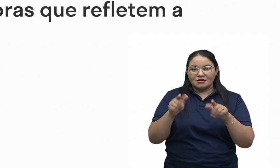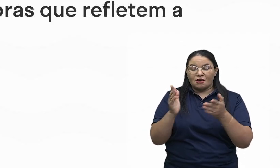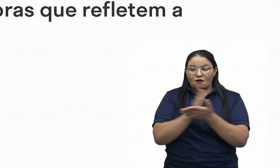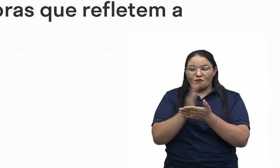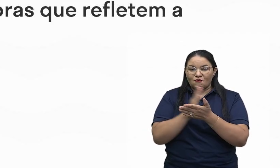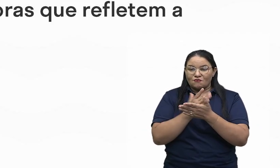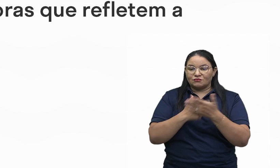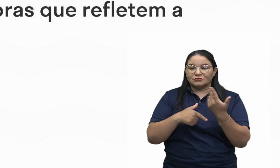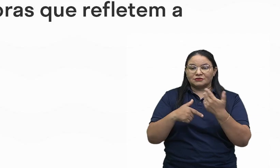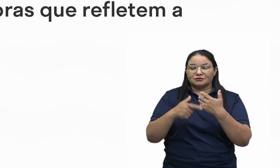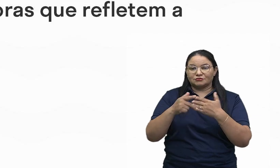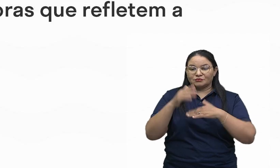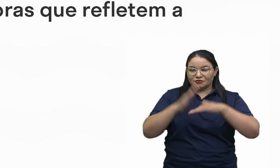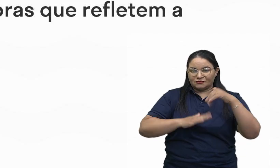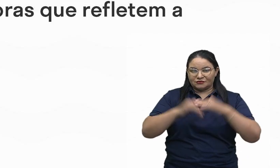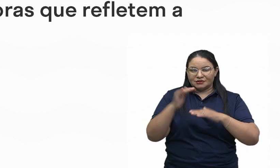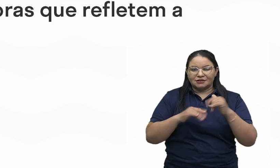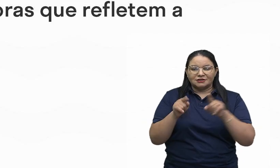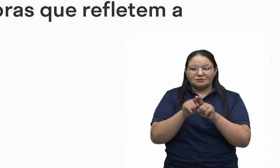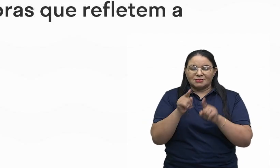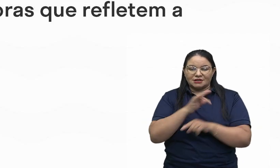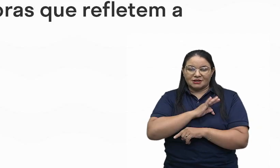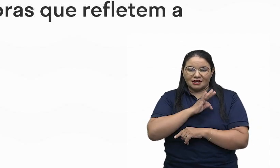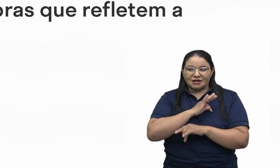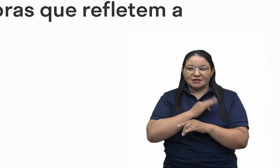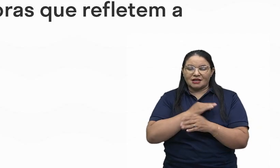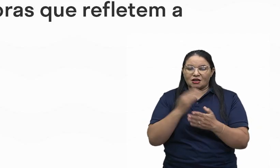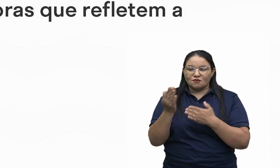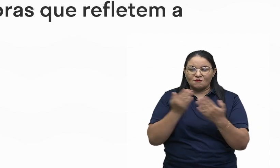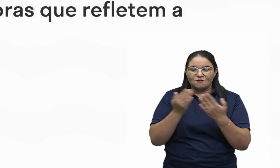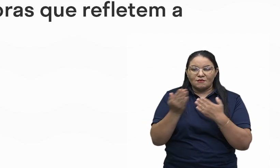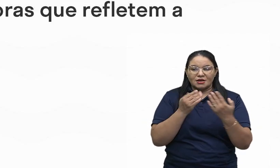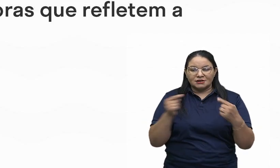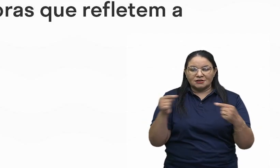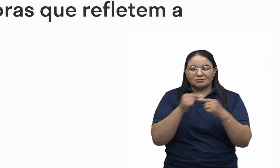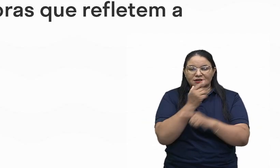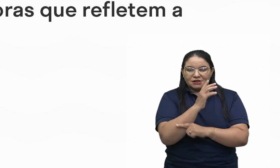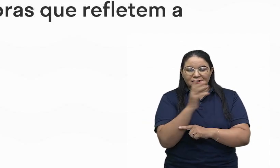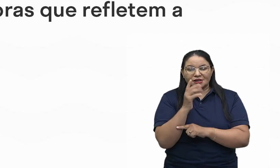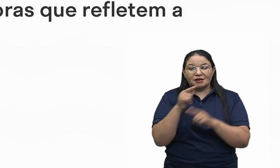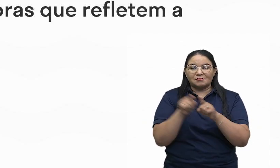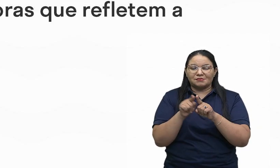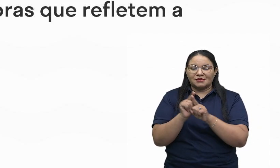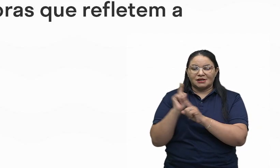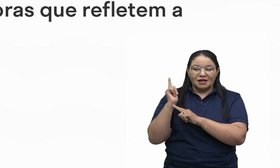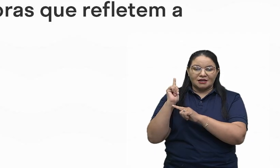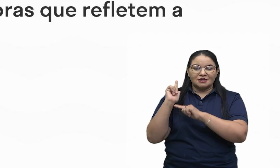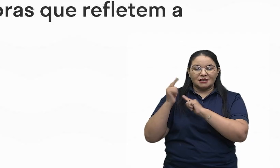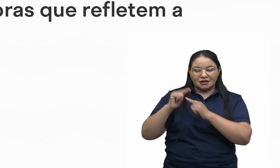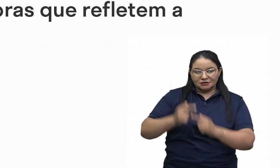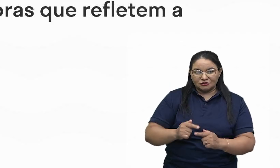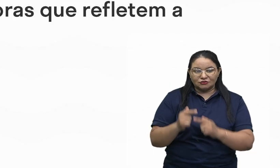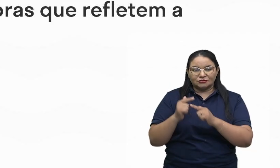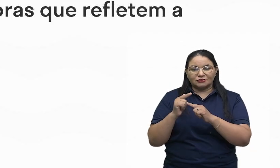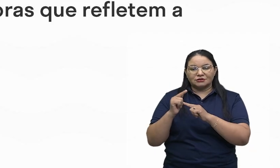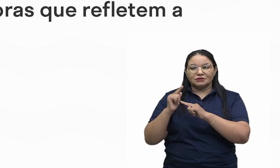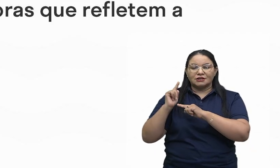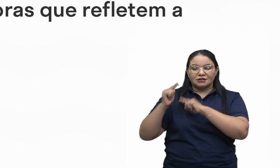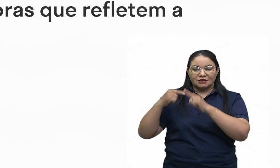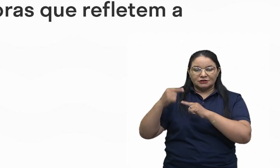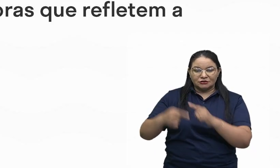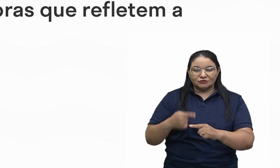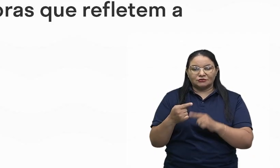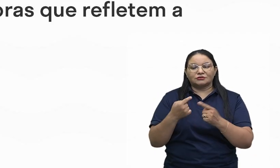e técnicas que dialogam diretamente com a natureza e as tradições da região, criando obras que refletem a